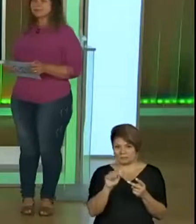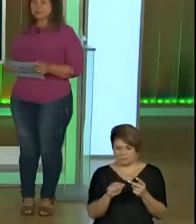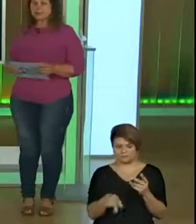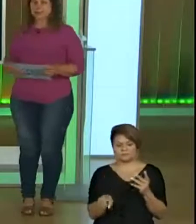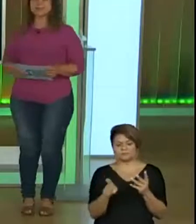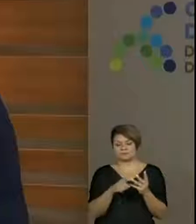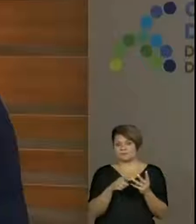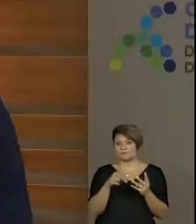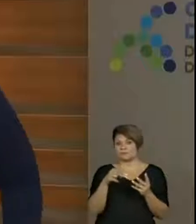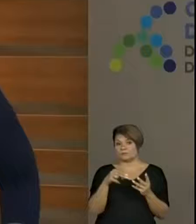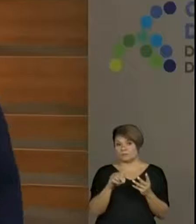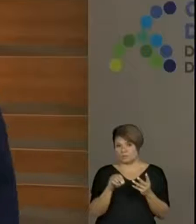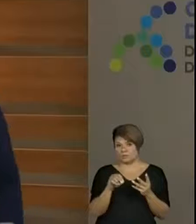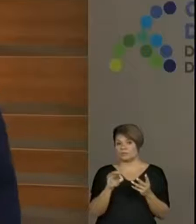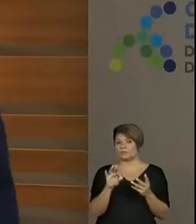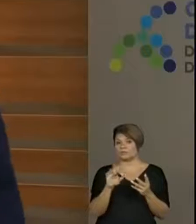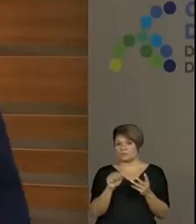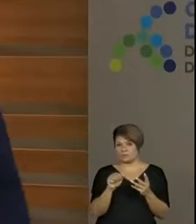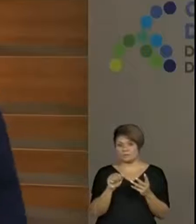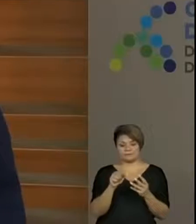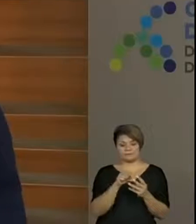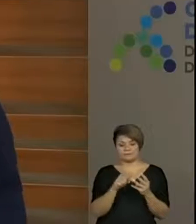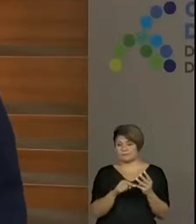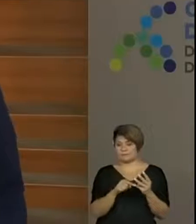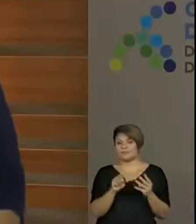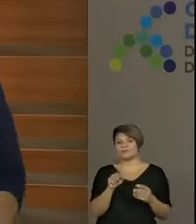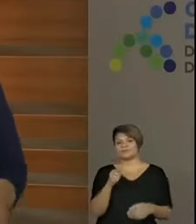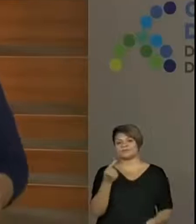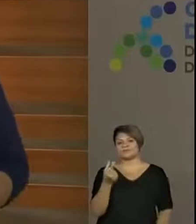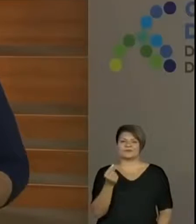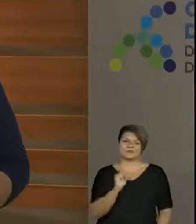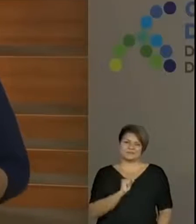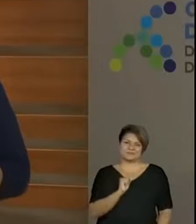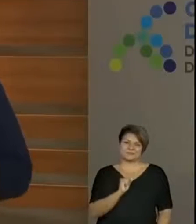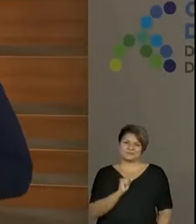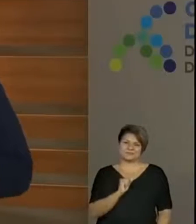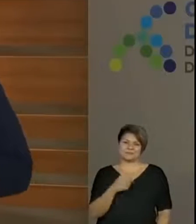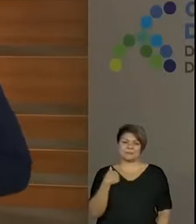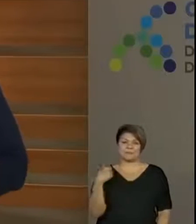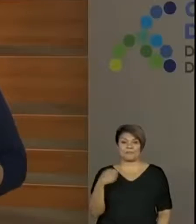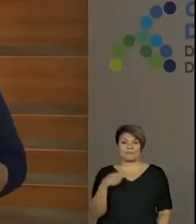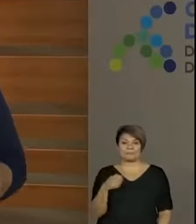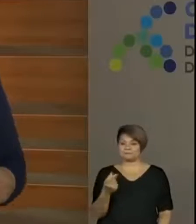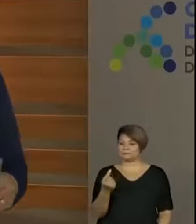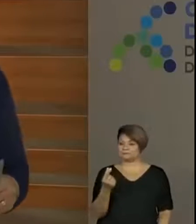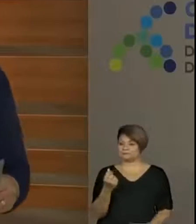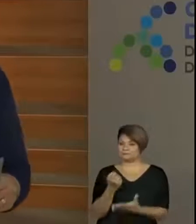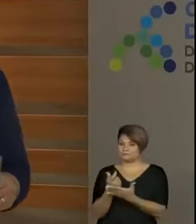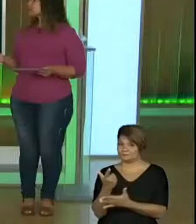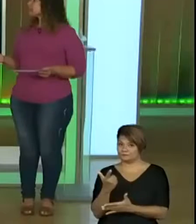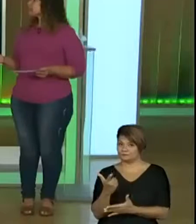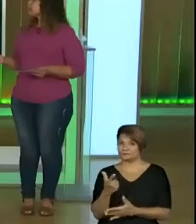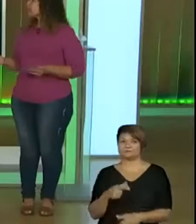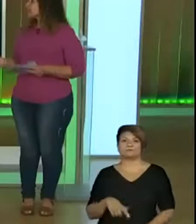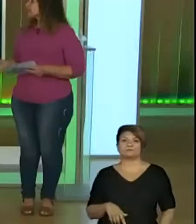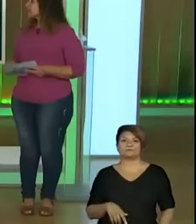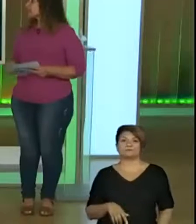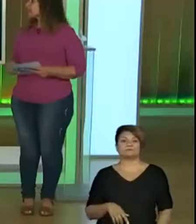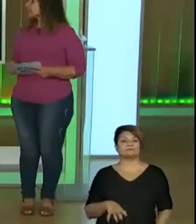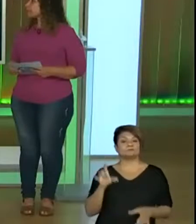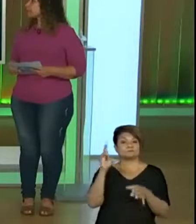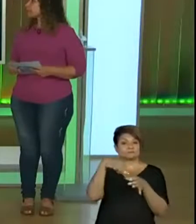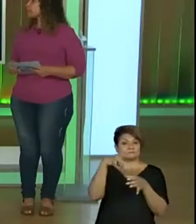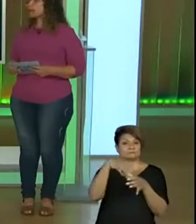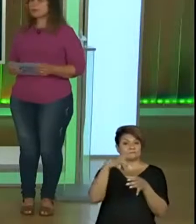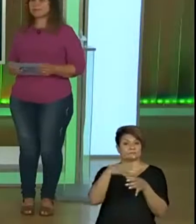Já recuperou, já lembra aquilo que está querendo comprar e para comprar eu preciso de cédulas, eu preciso de nota. Quantas crianças têm cofrinhos,